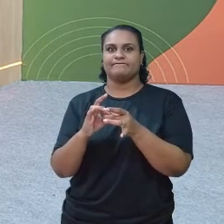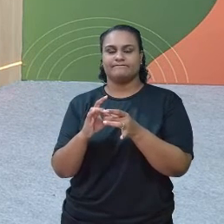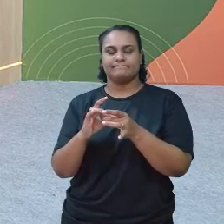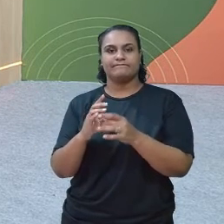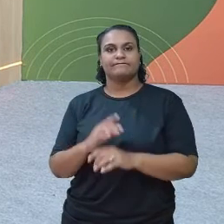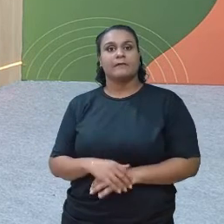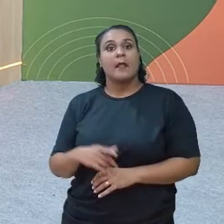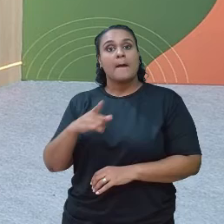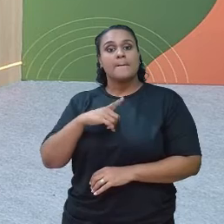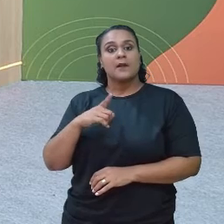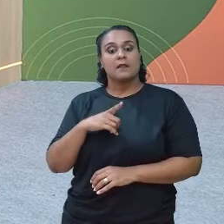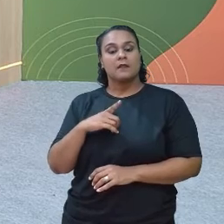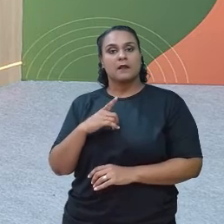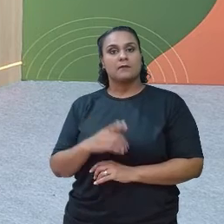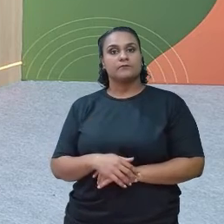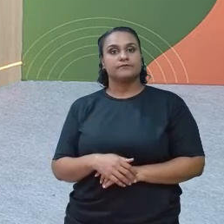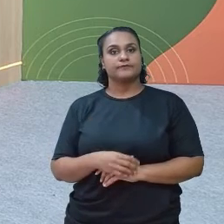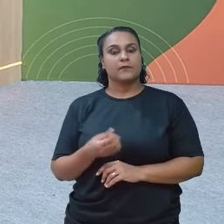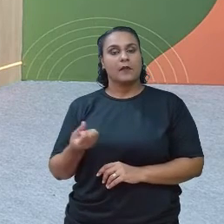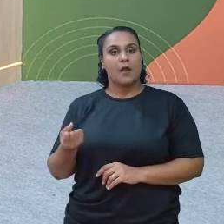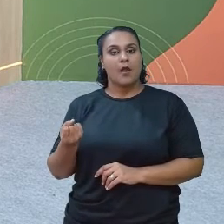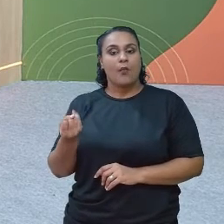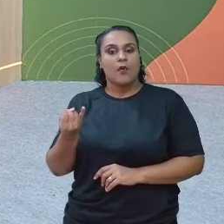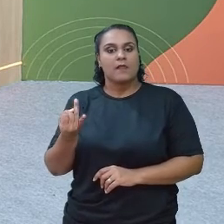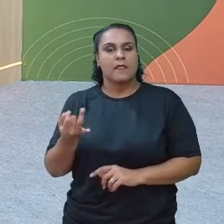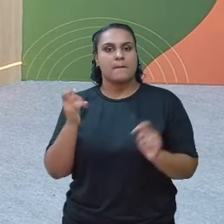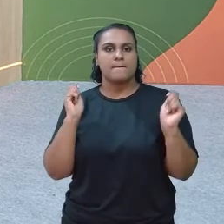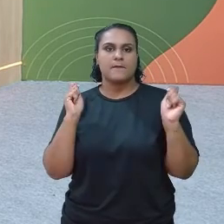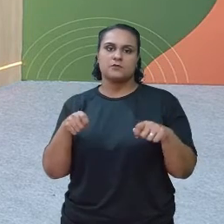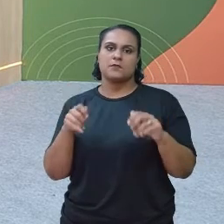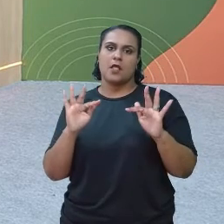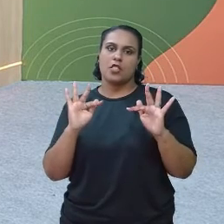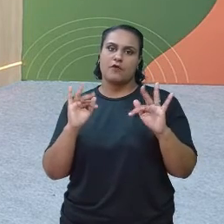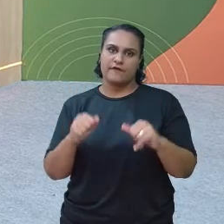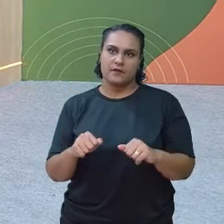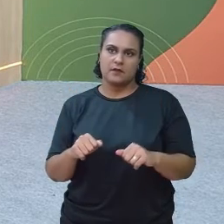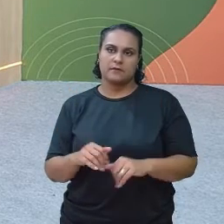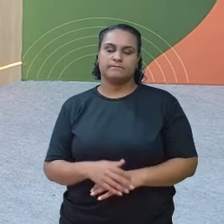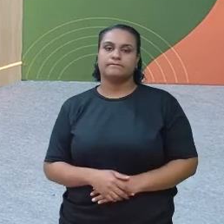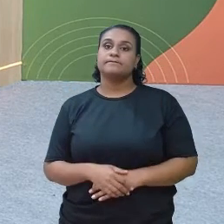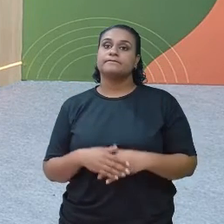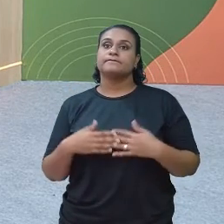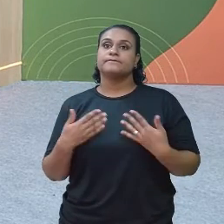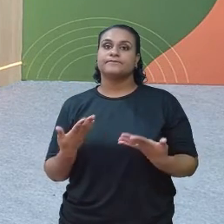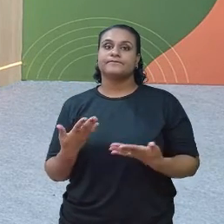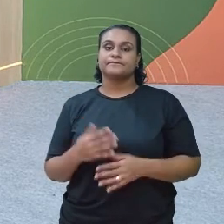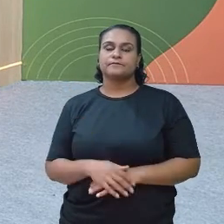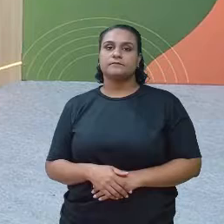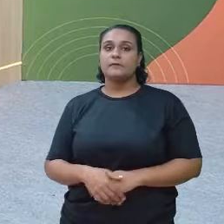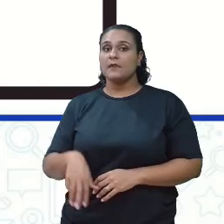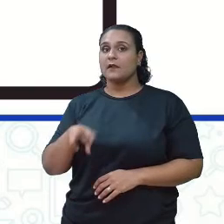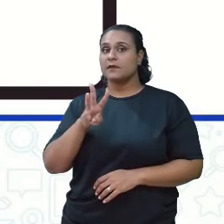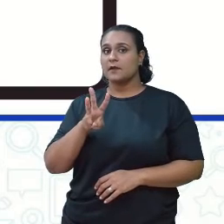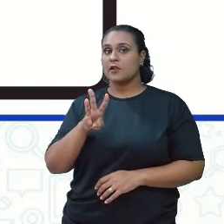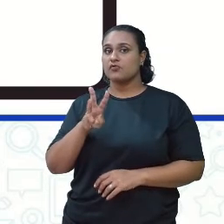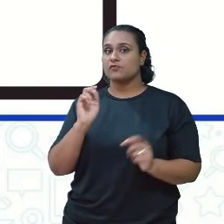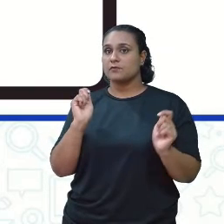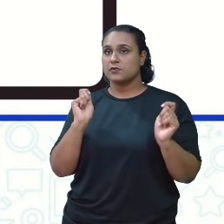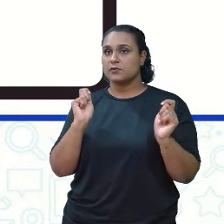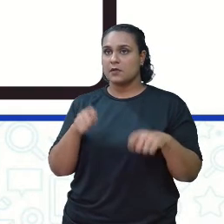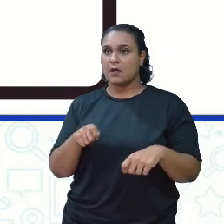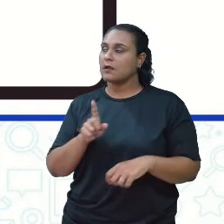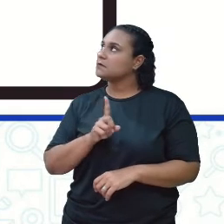me dar o número de possibilidades total. Perceba que o que a gente vai notar aqui é o seguinte, olha, 3 maneiras